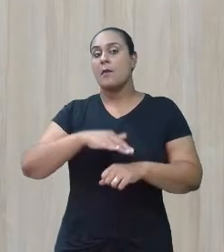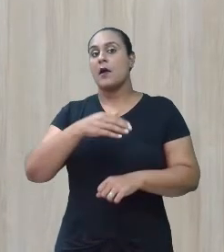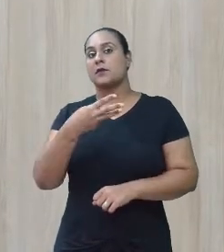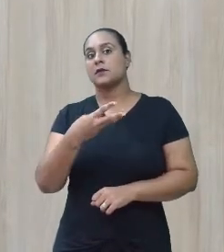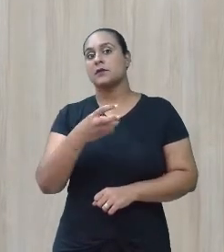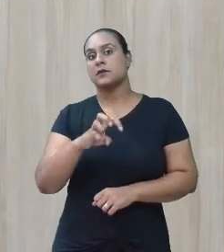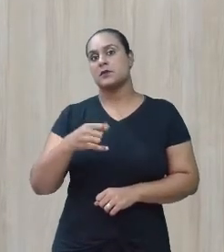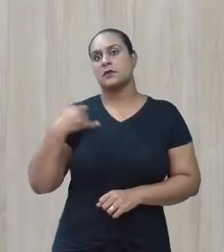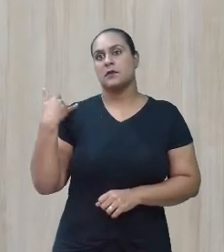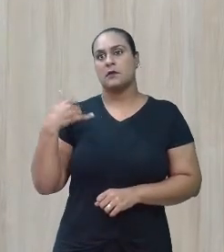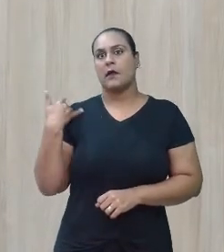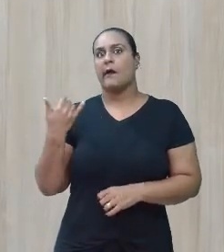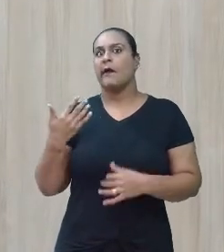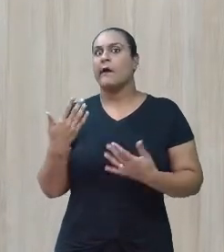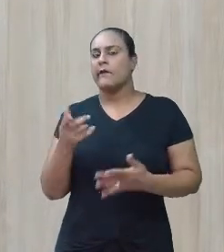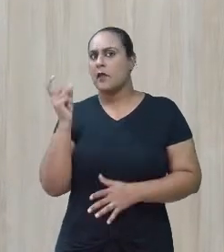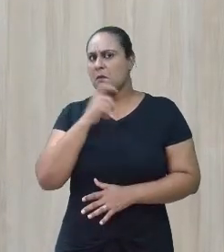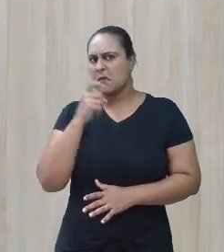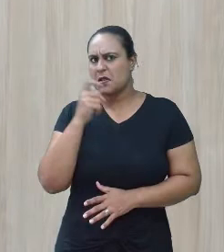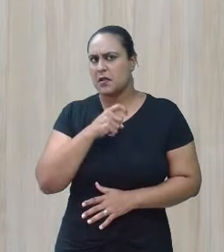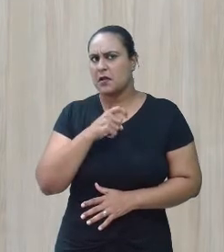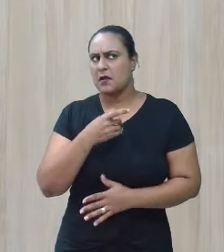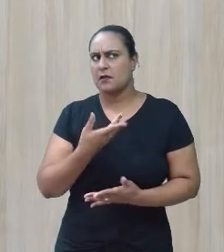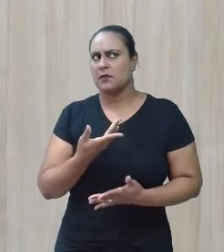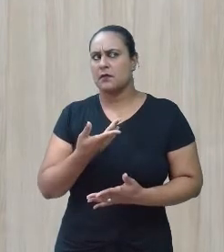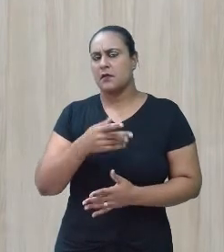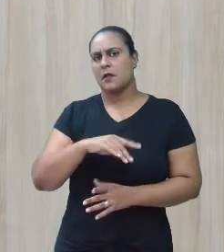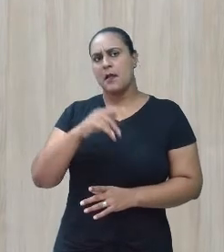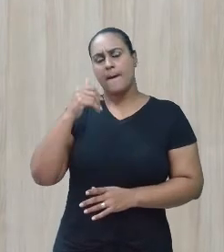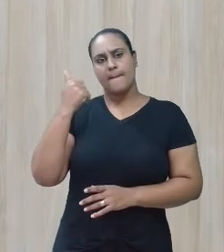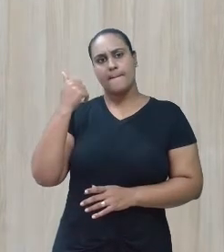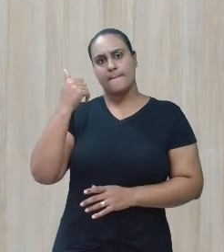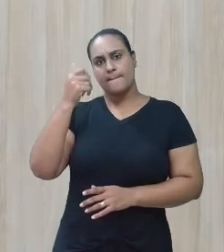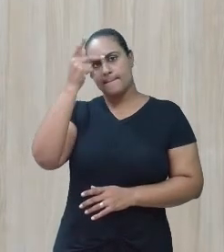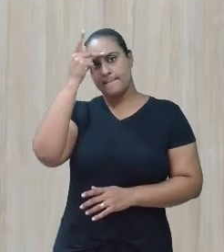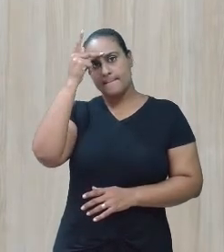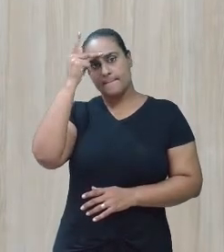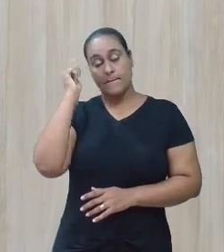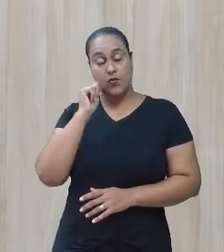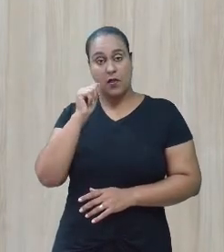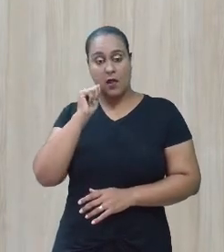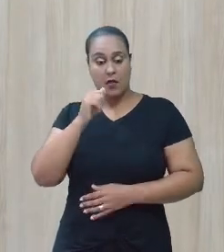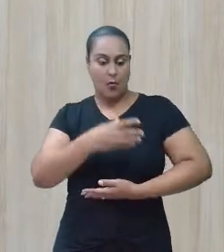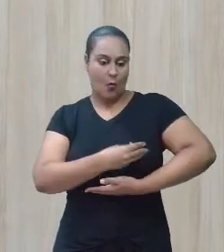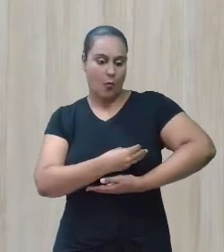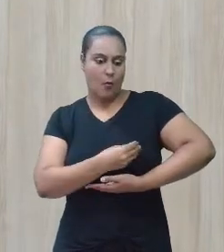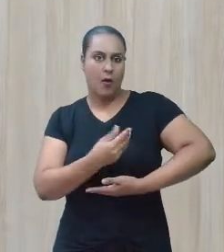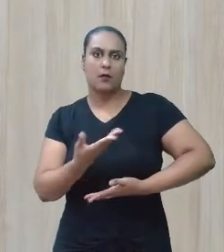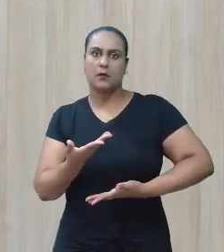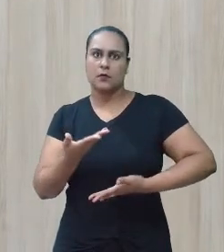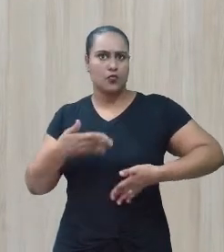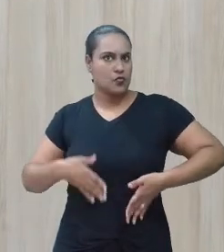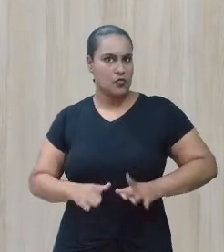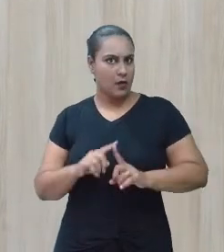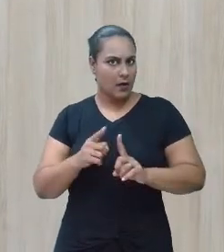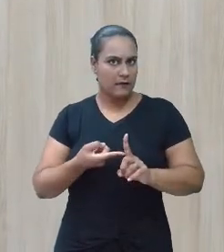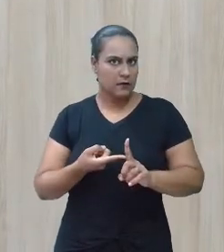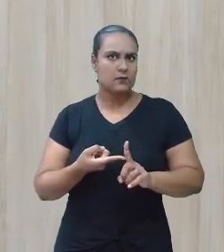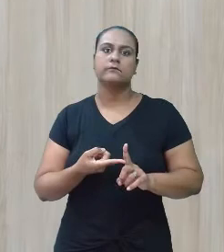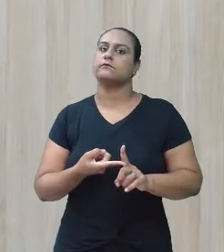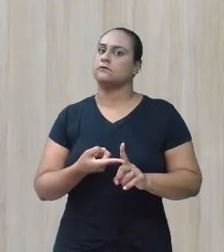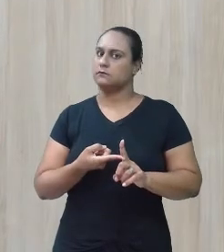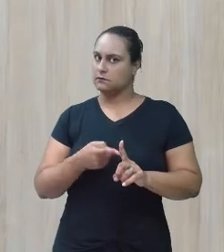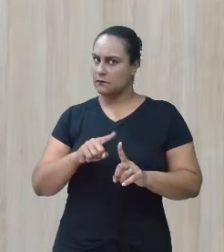Existem até mitos que dizem que as mulheres amamentando não engravidam, mas aí ter bastante cuidado com isso,